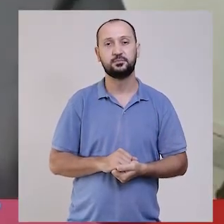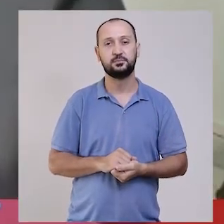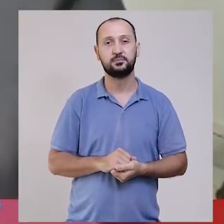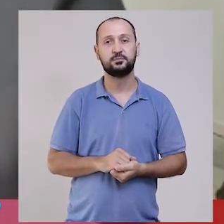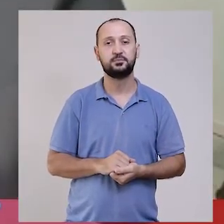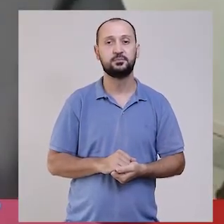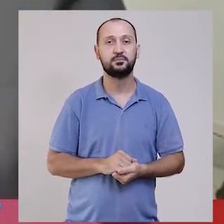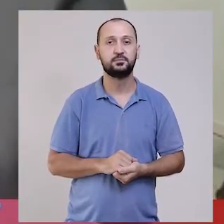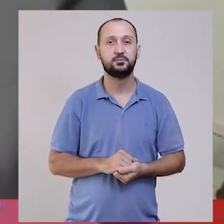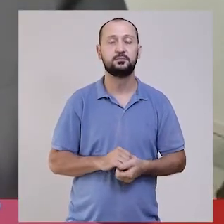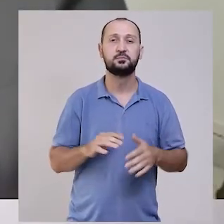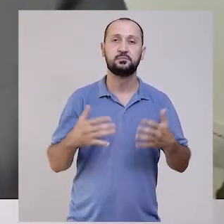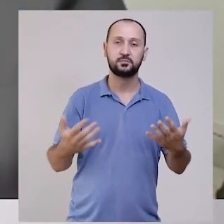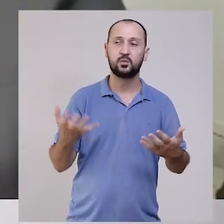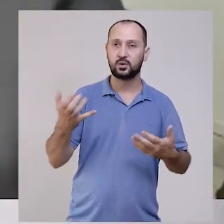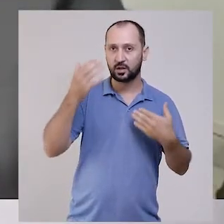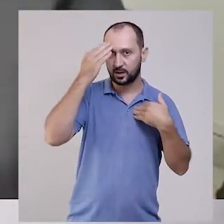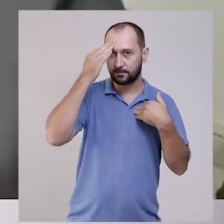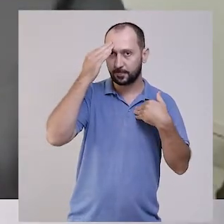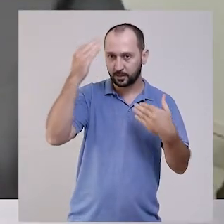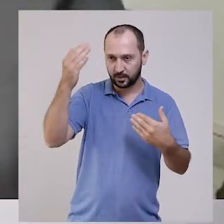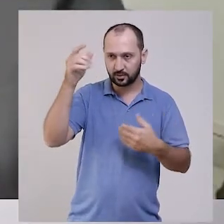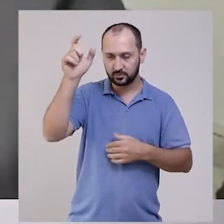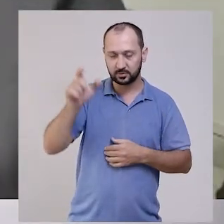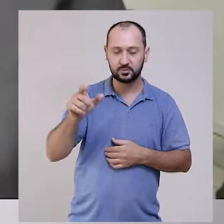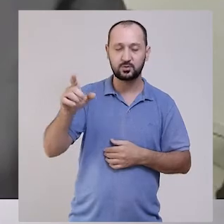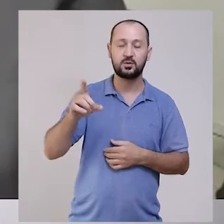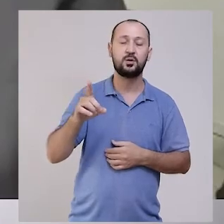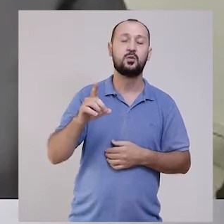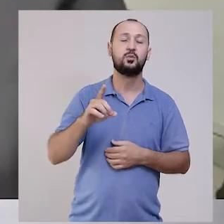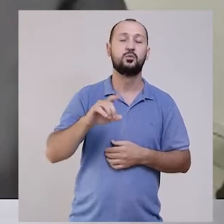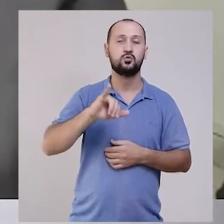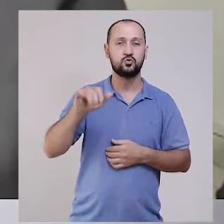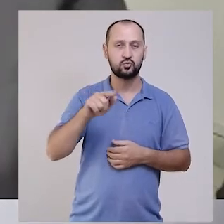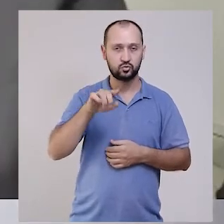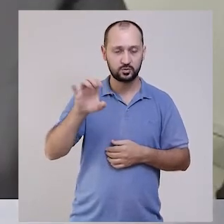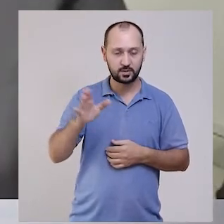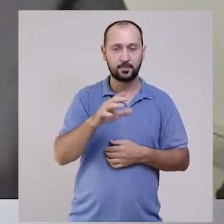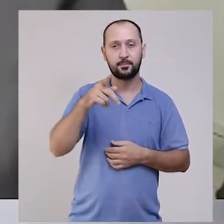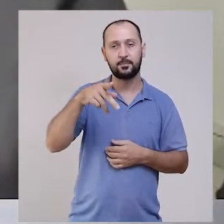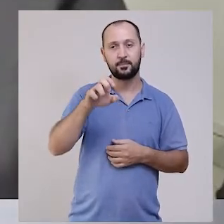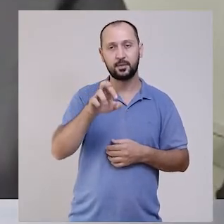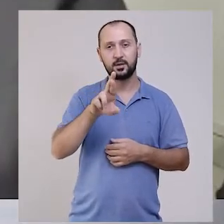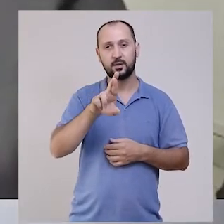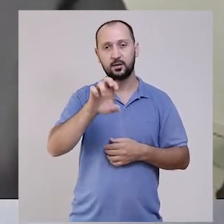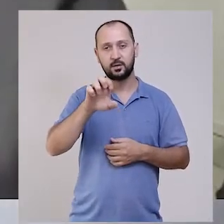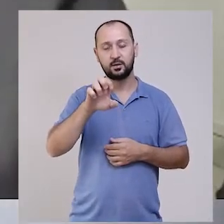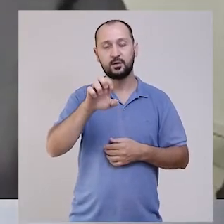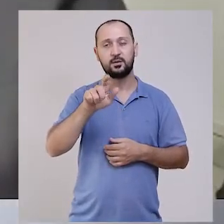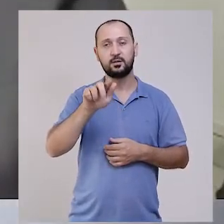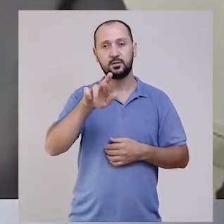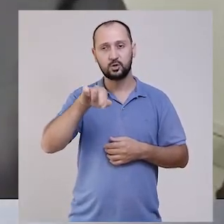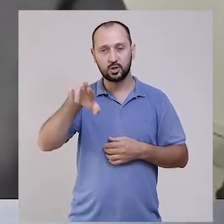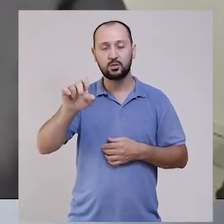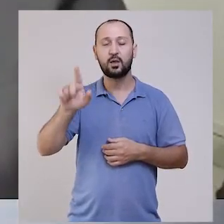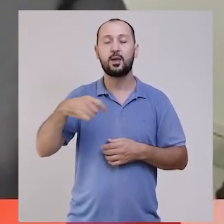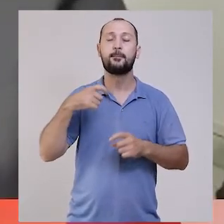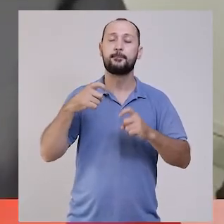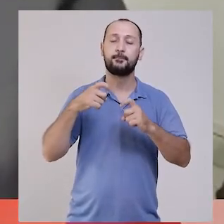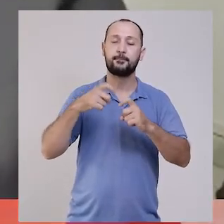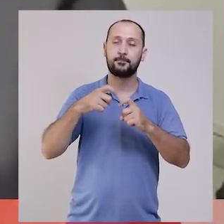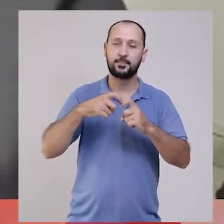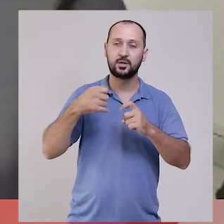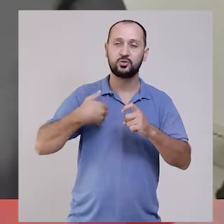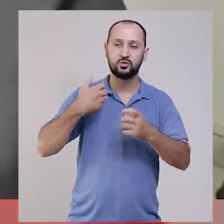Então tá aí, quero agradecer ao Dr. José Roberto Pellegrino, médico geriatra, que além de dar recados